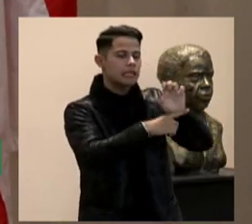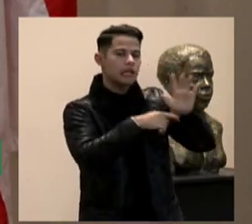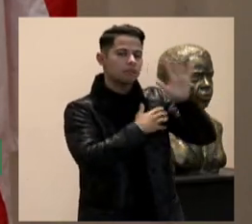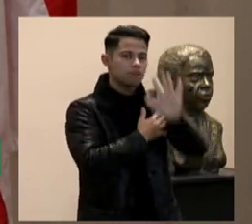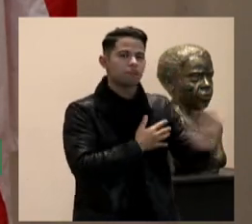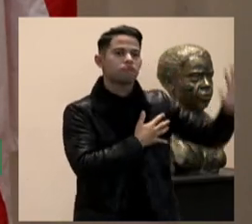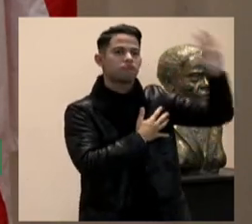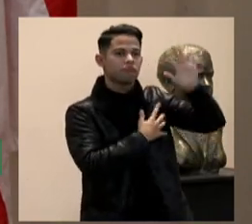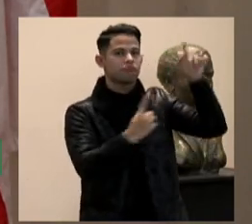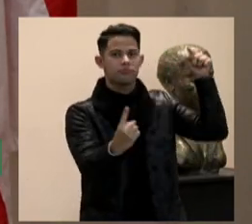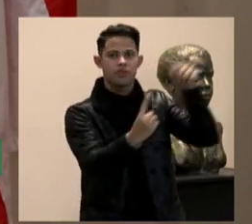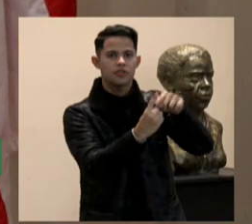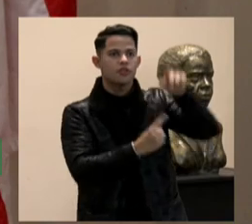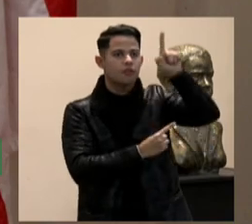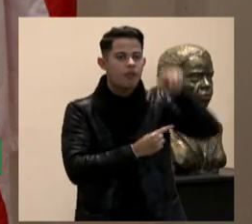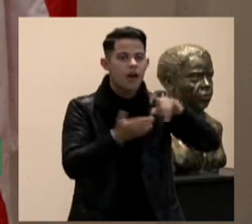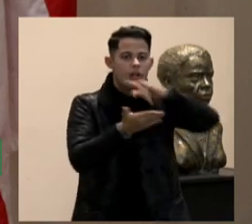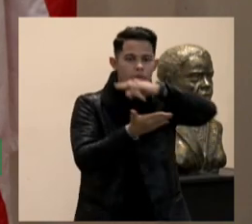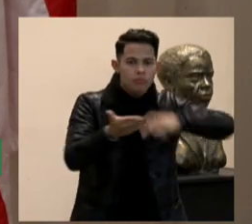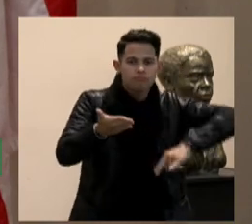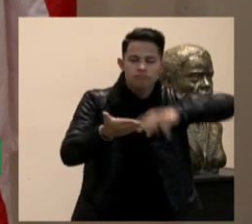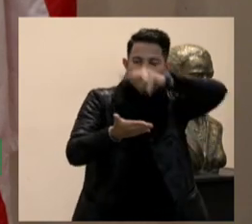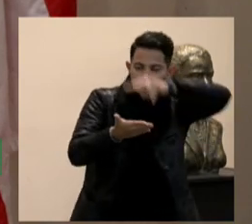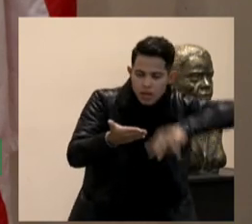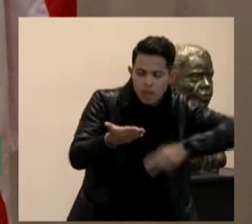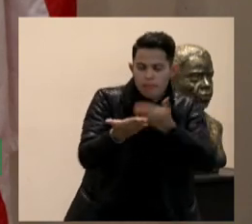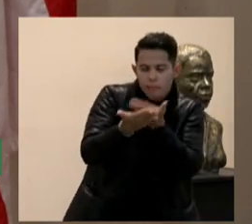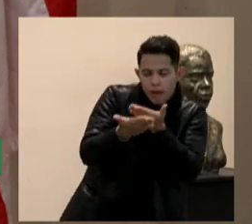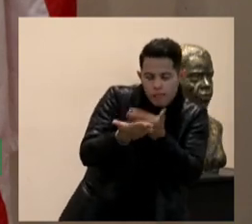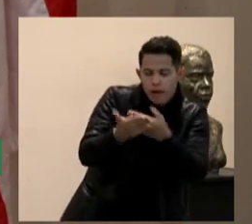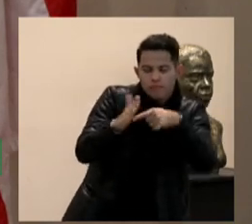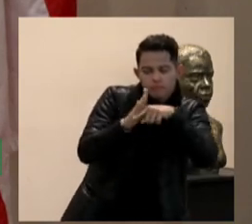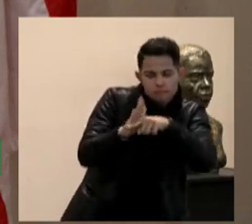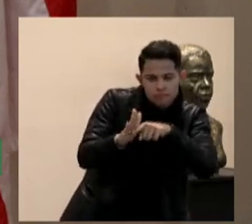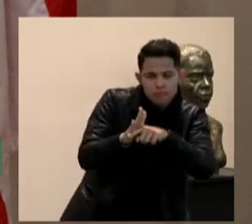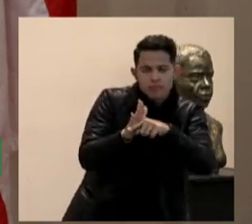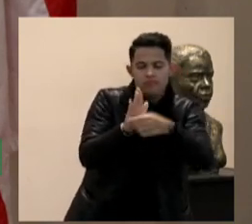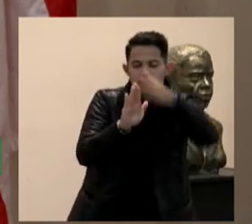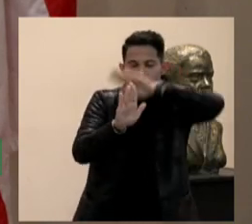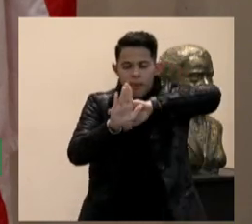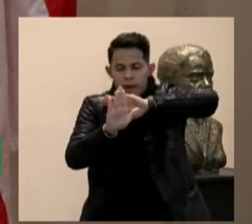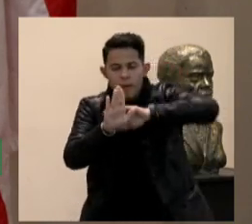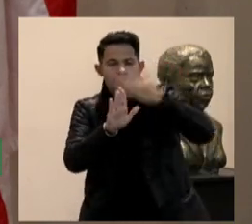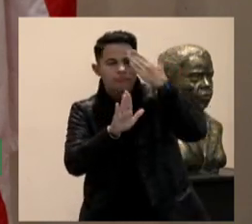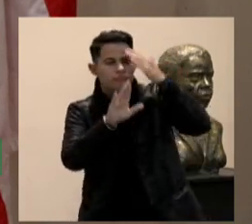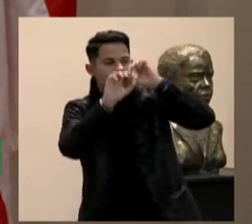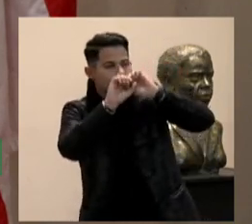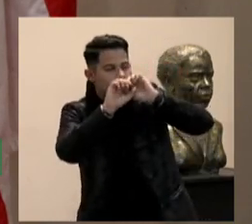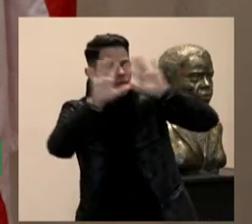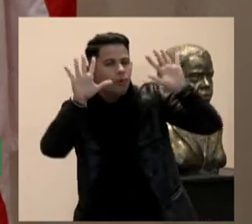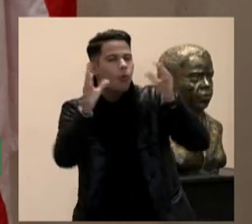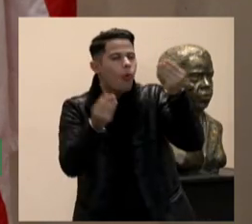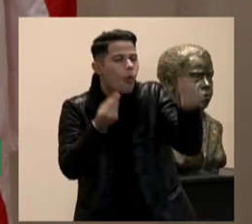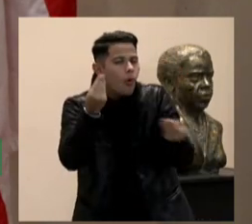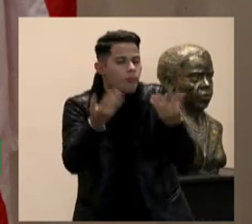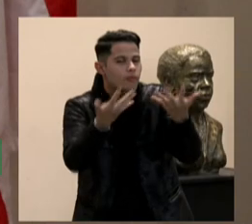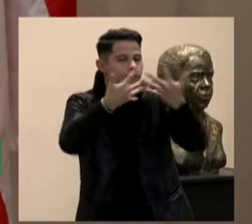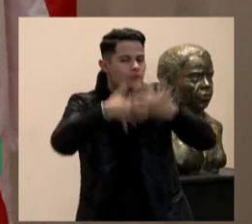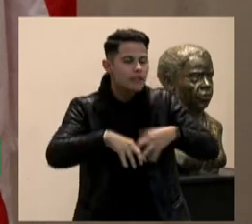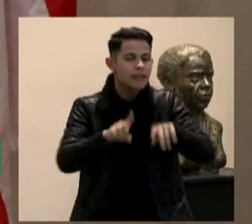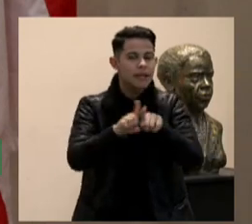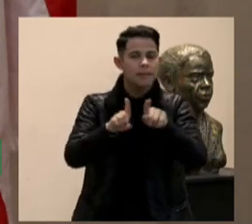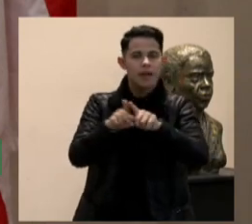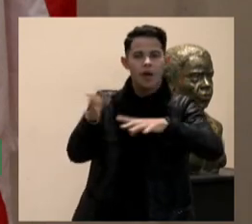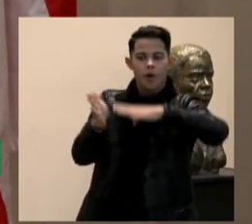se possa ler esses documentos, estudar esses documentos, compreender eles como um bom roteiro para a